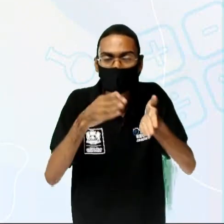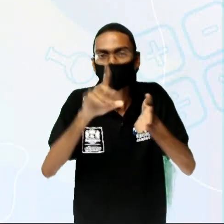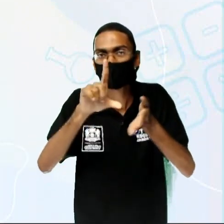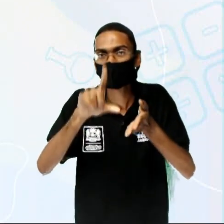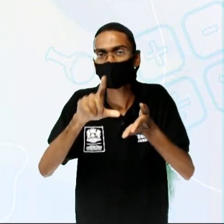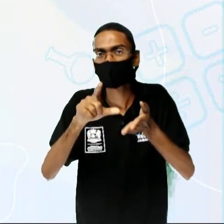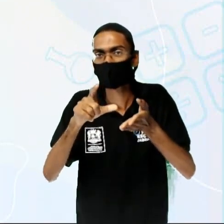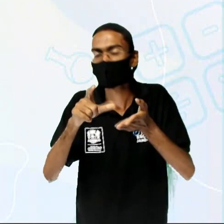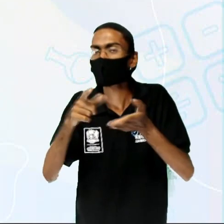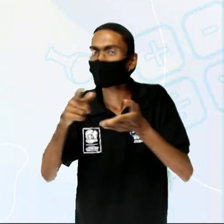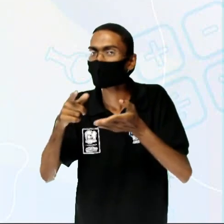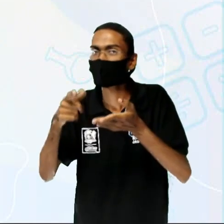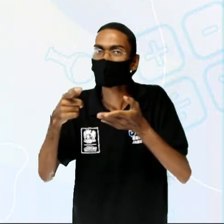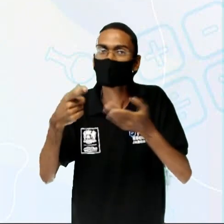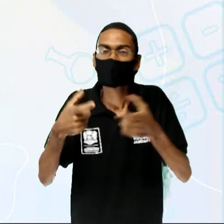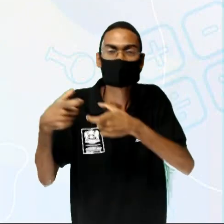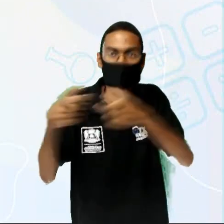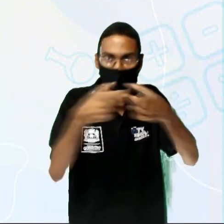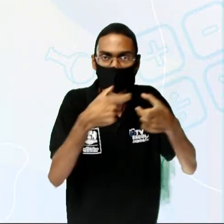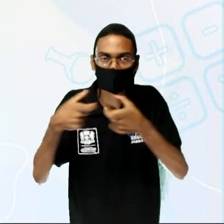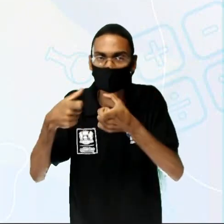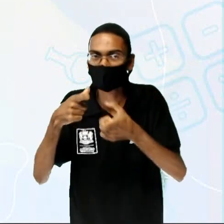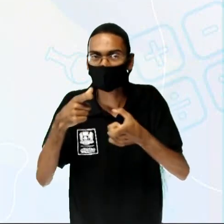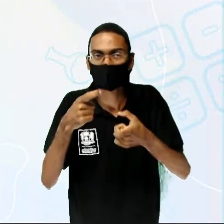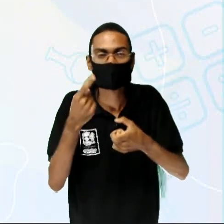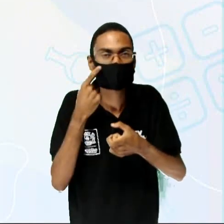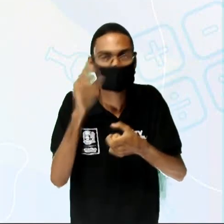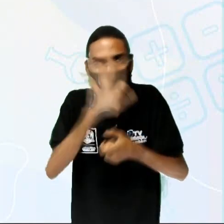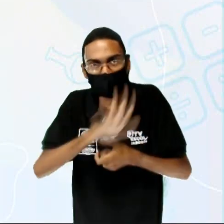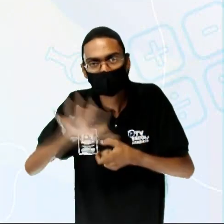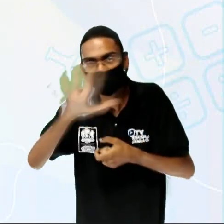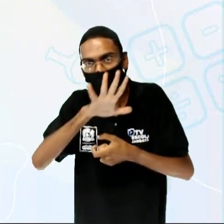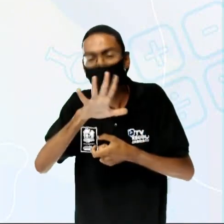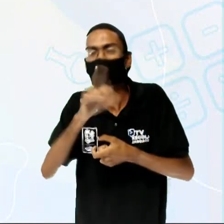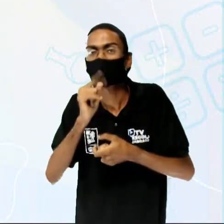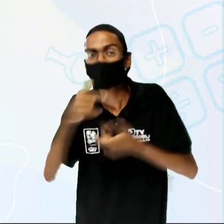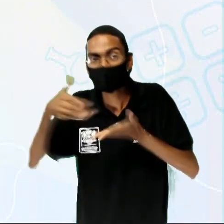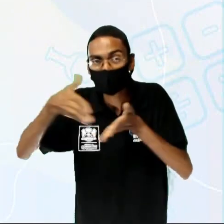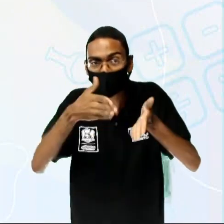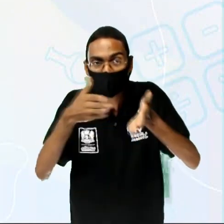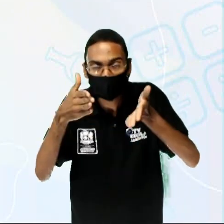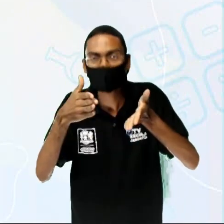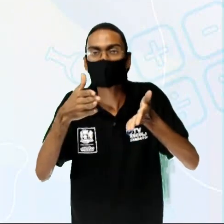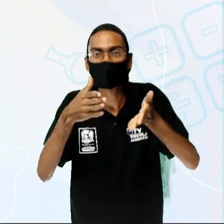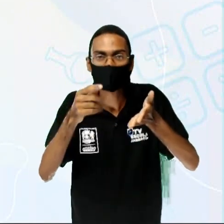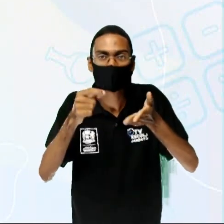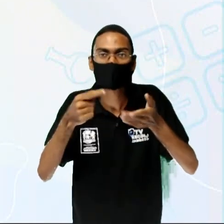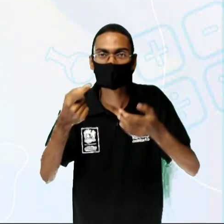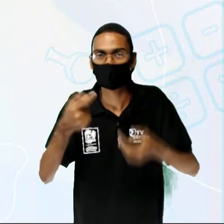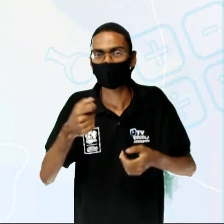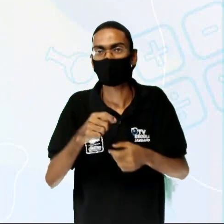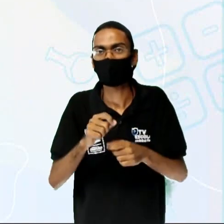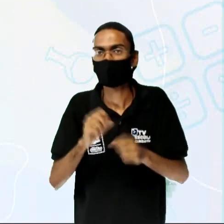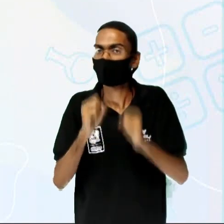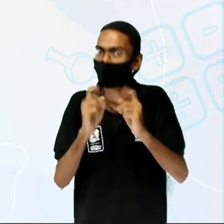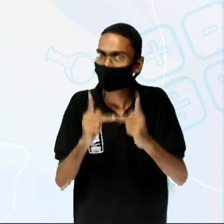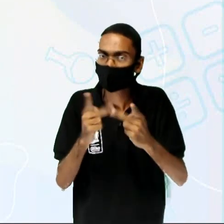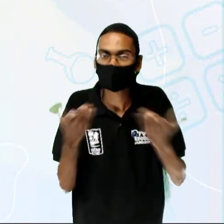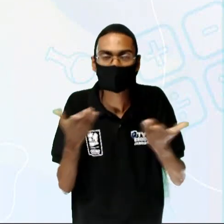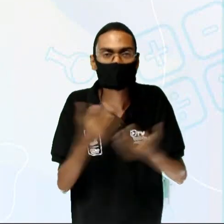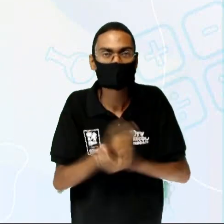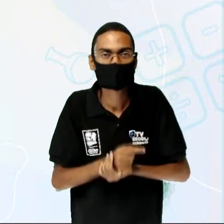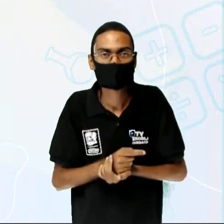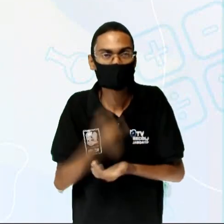Ob, Yenisei, né? O Brahmaputra, o Ganges, o Indo, Yangtze,